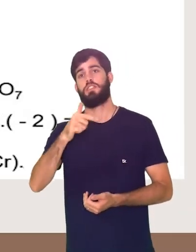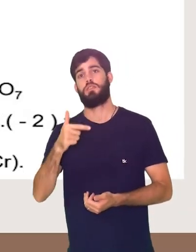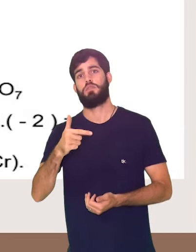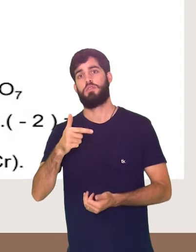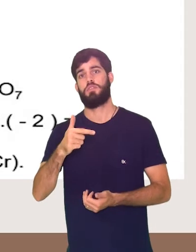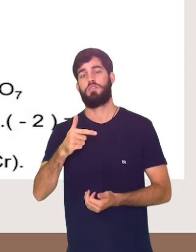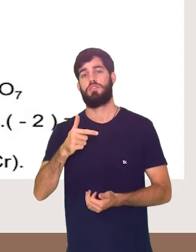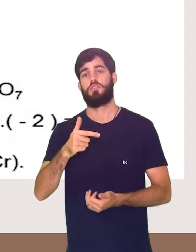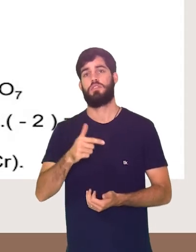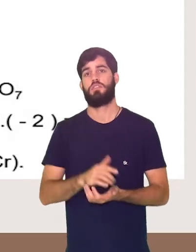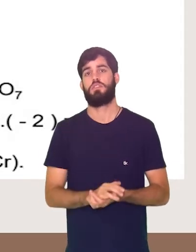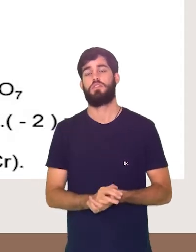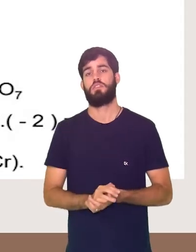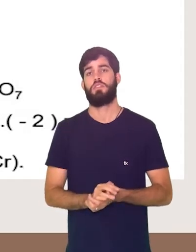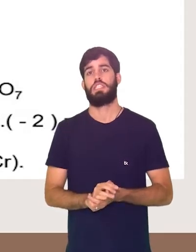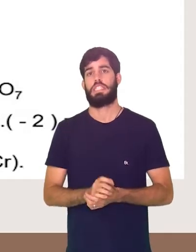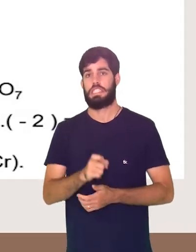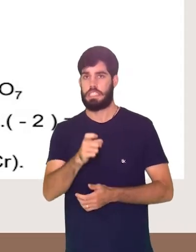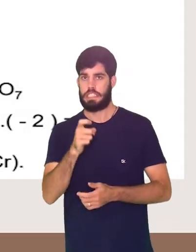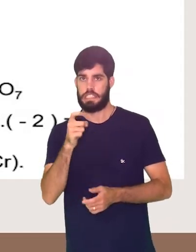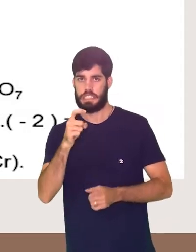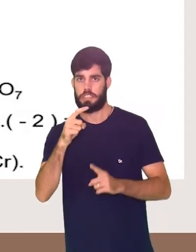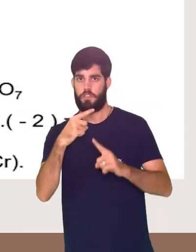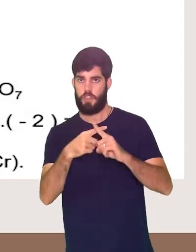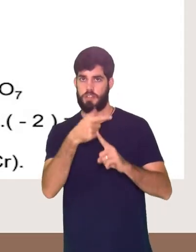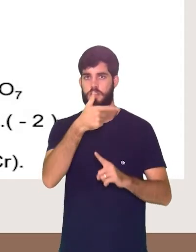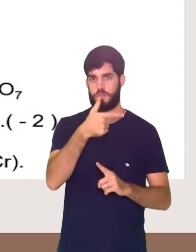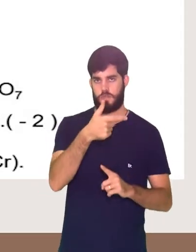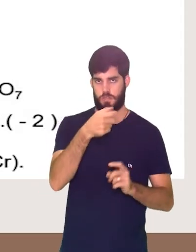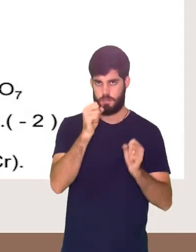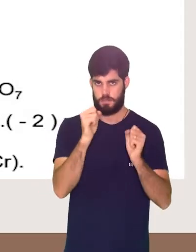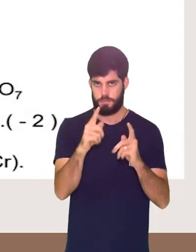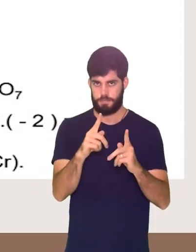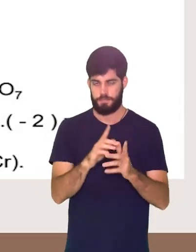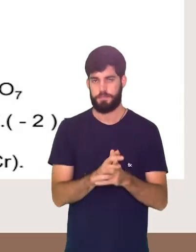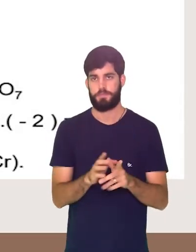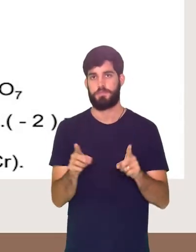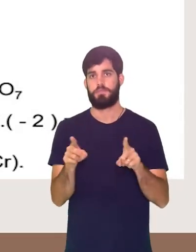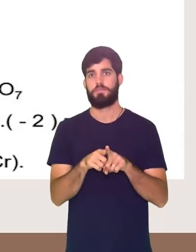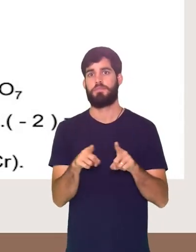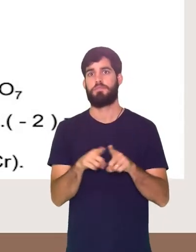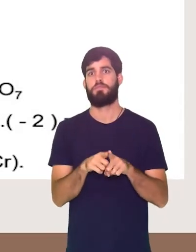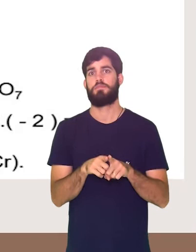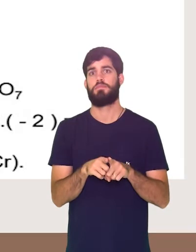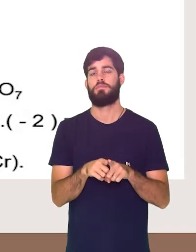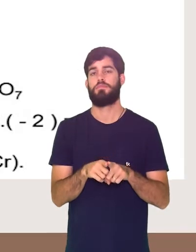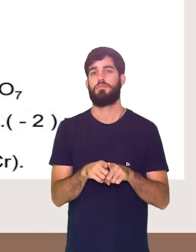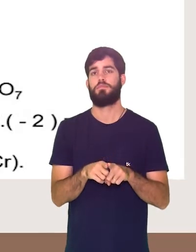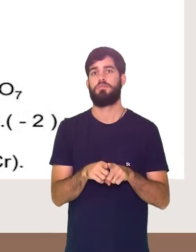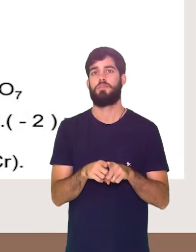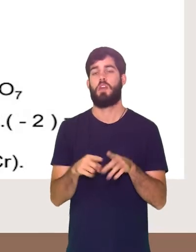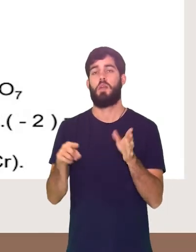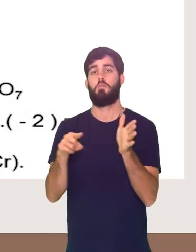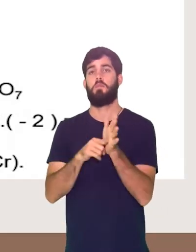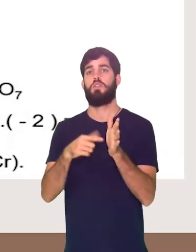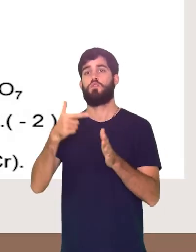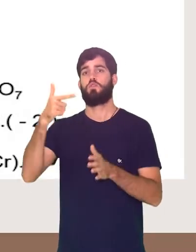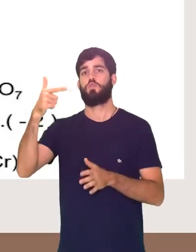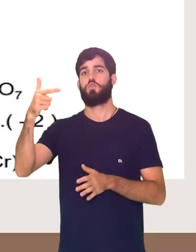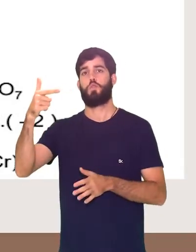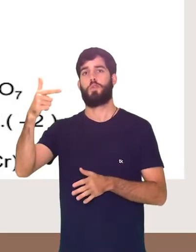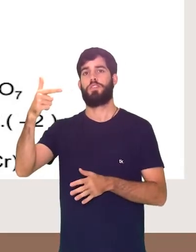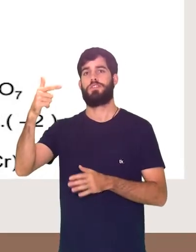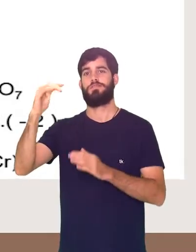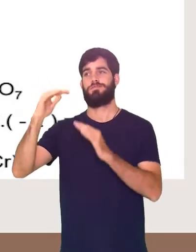cromo a gente coloca X, vai ficar 2x. E coloca menos 2 em cima do oxigênio.